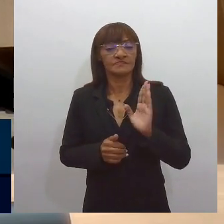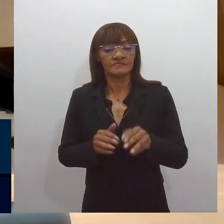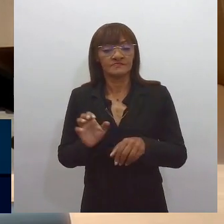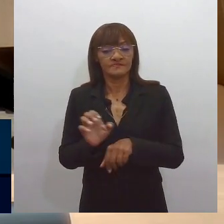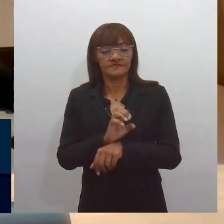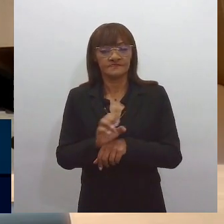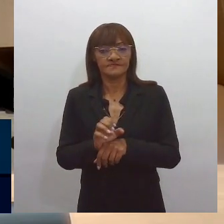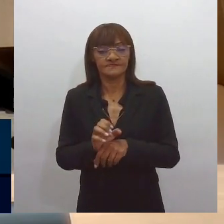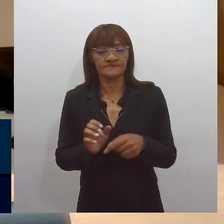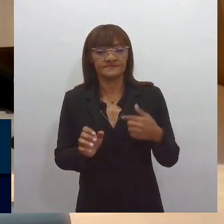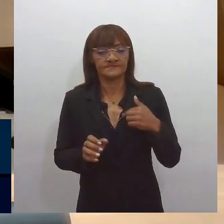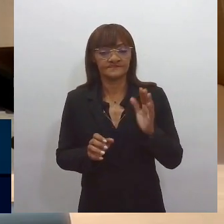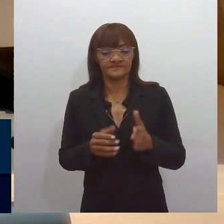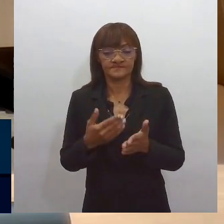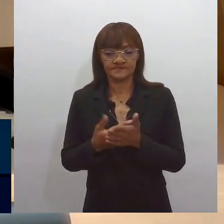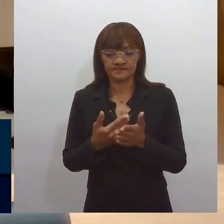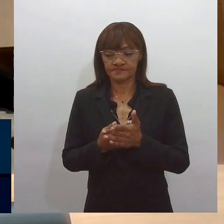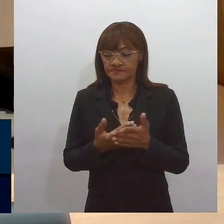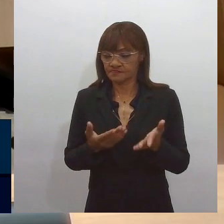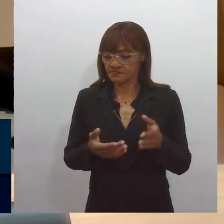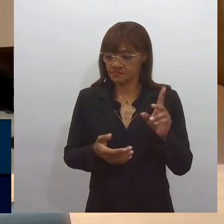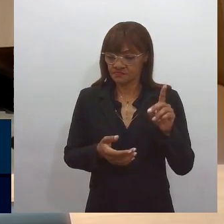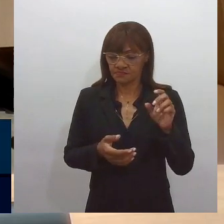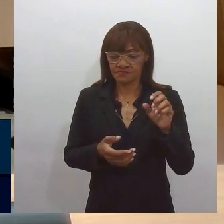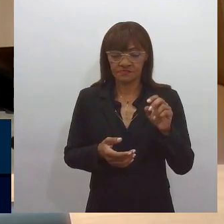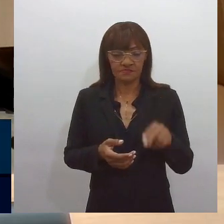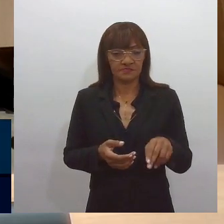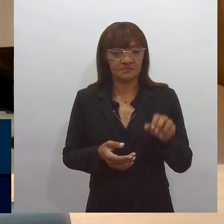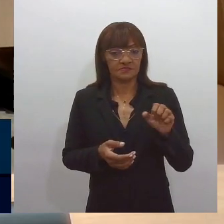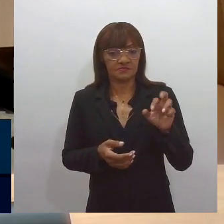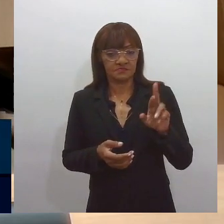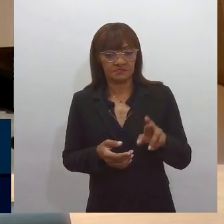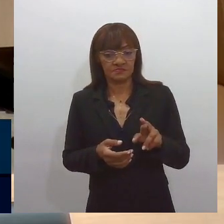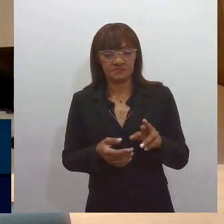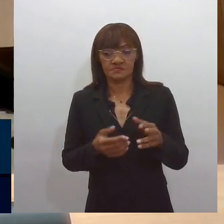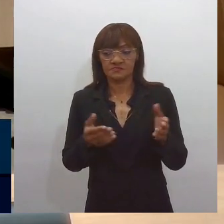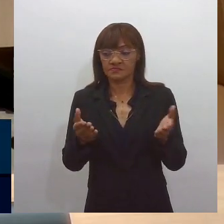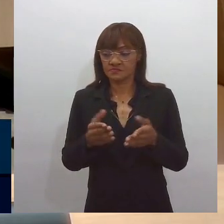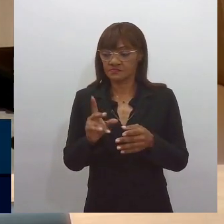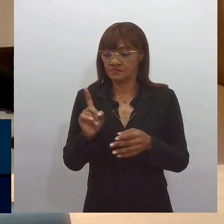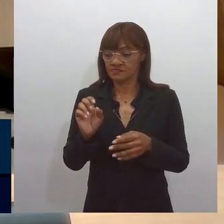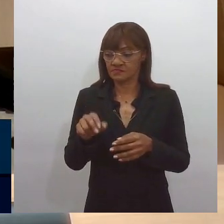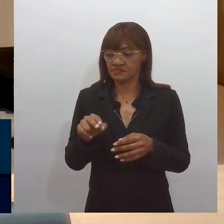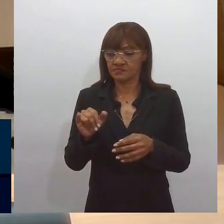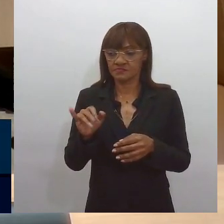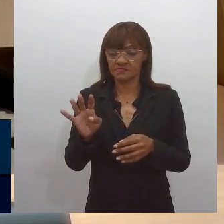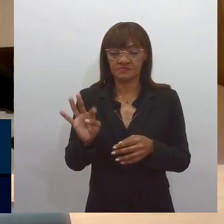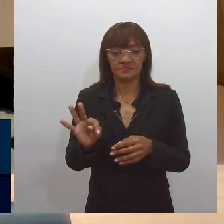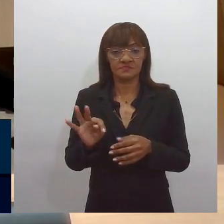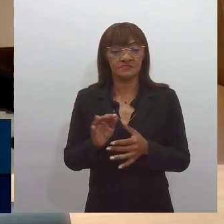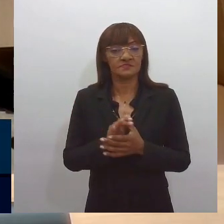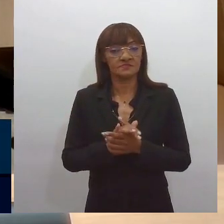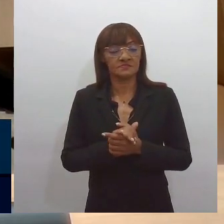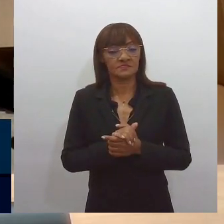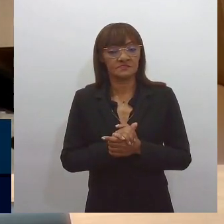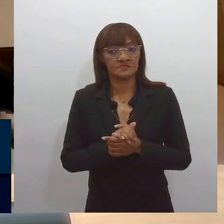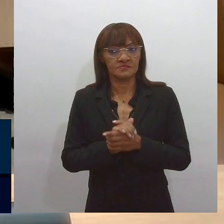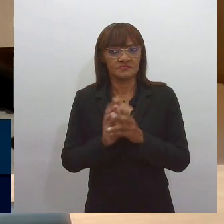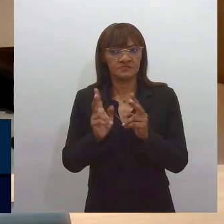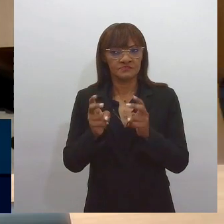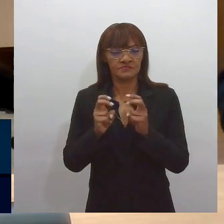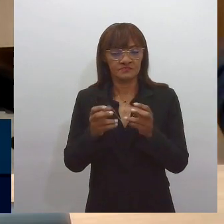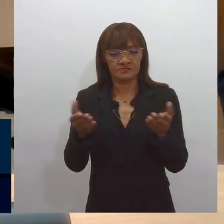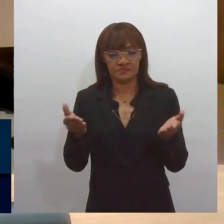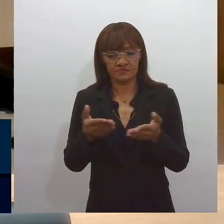denite e eu vejo hoje a dificuldade e vejo alguns sucessos em